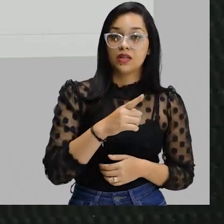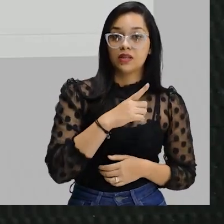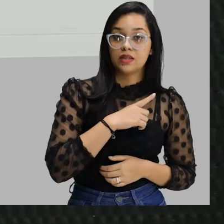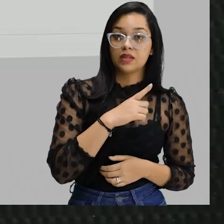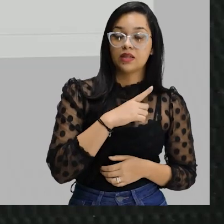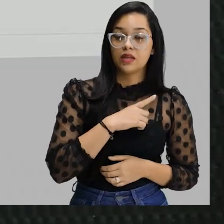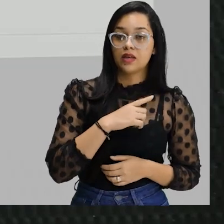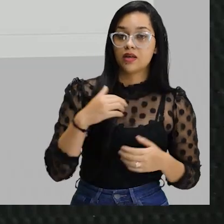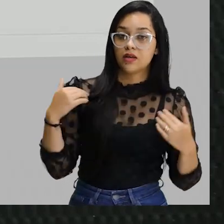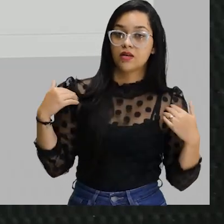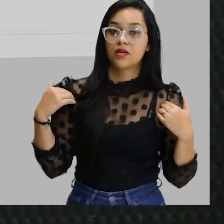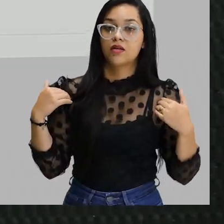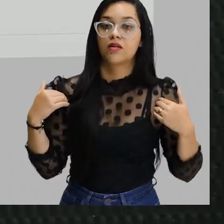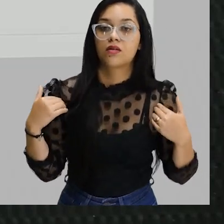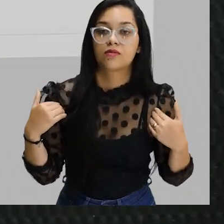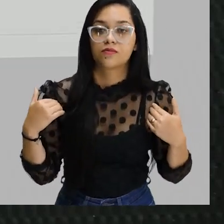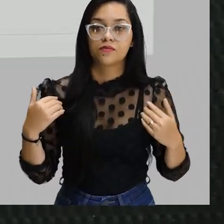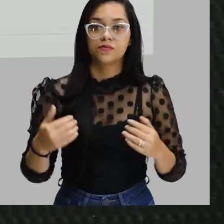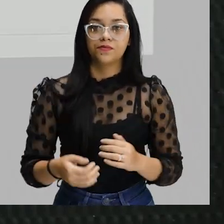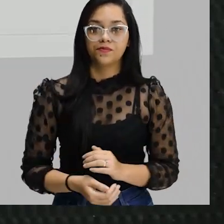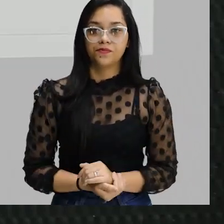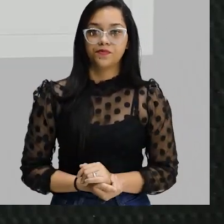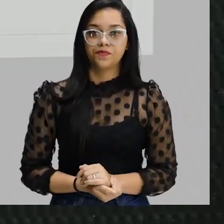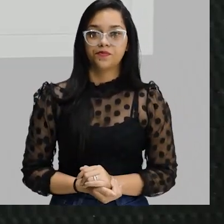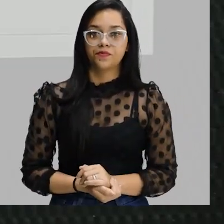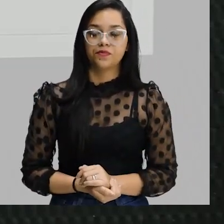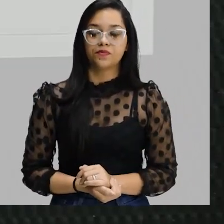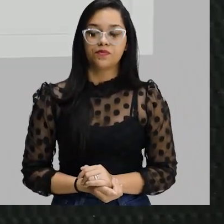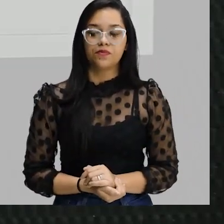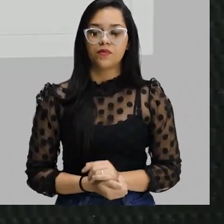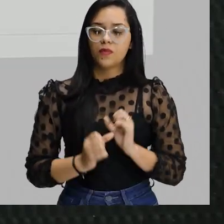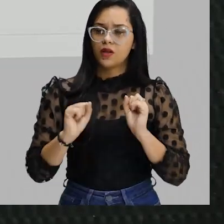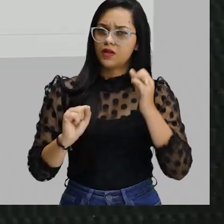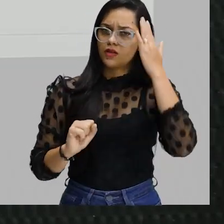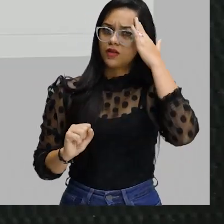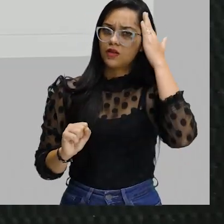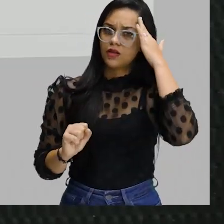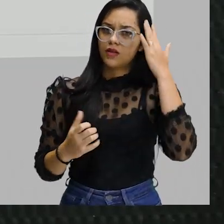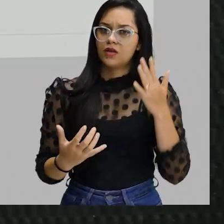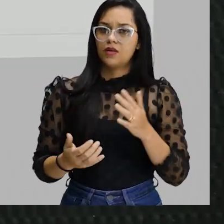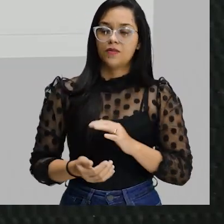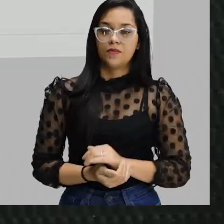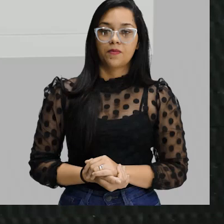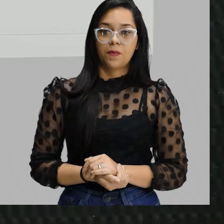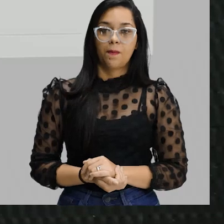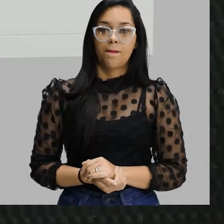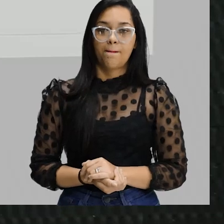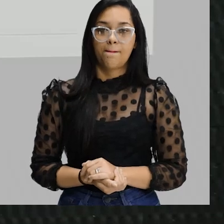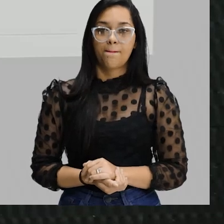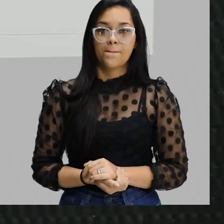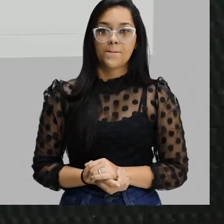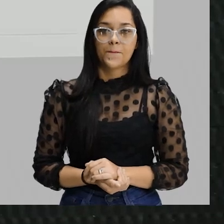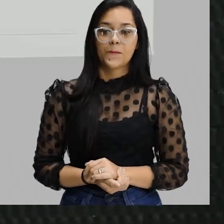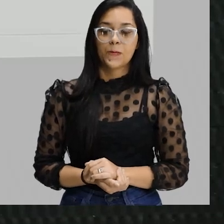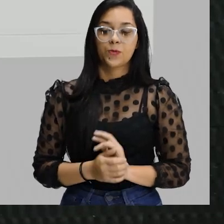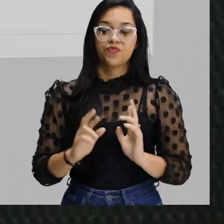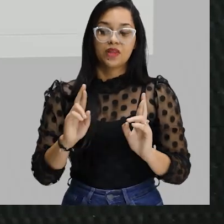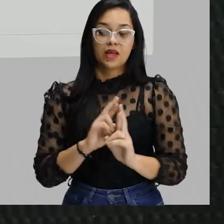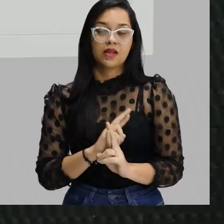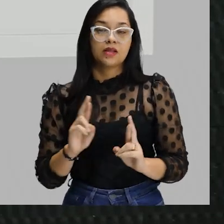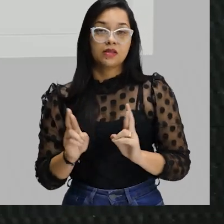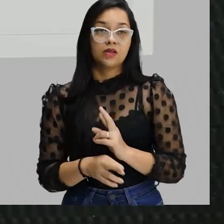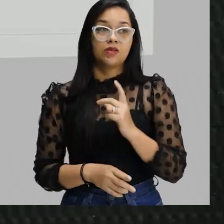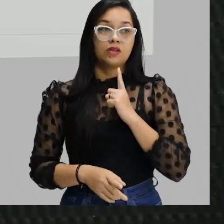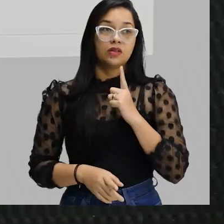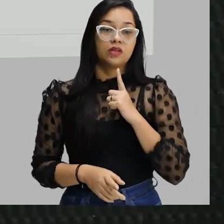a tendência deles é continuar no movimento. Deu para entender a situação? A relação que